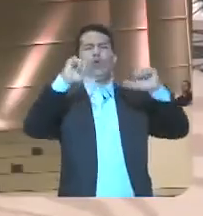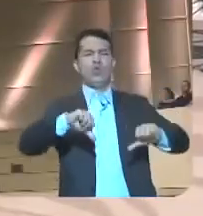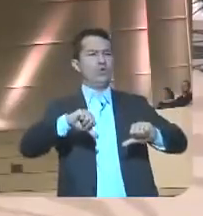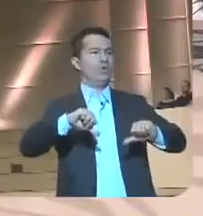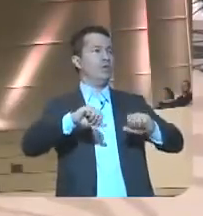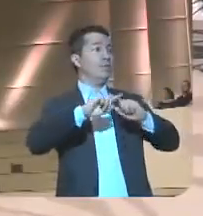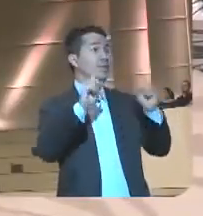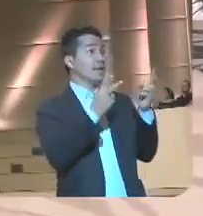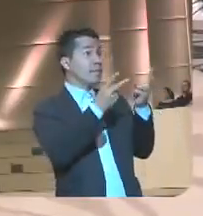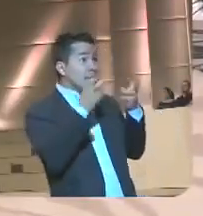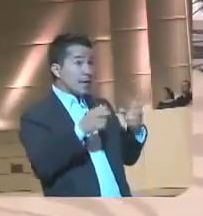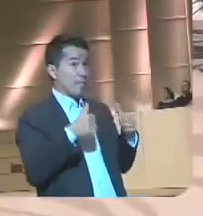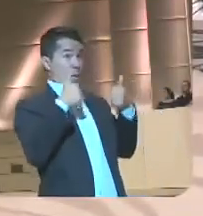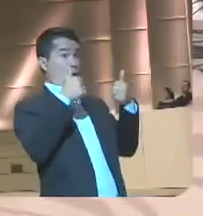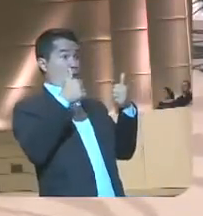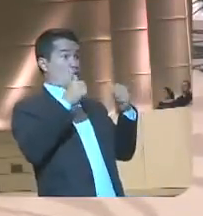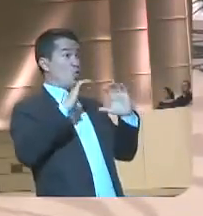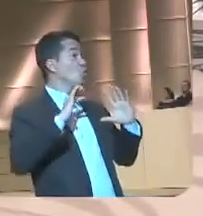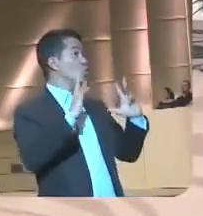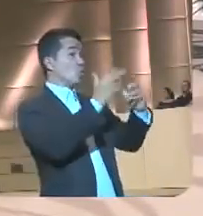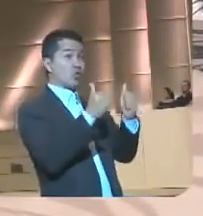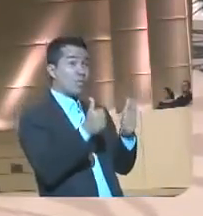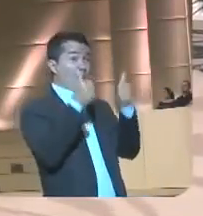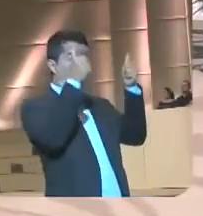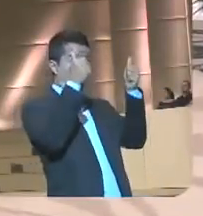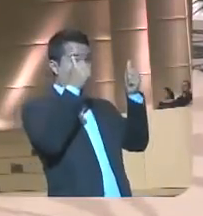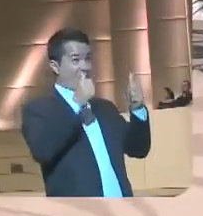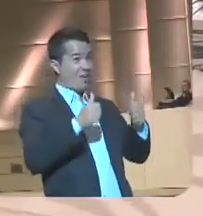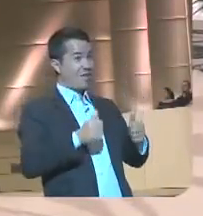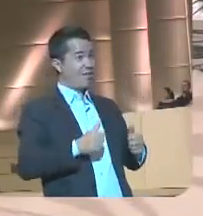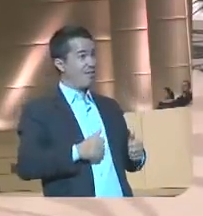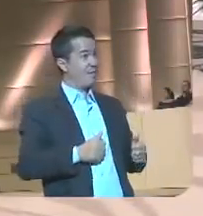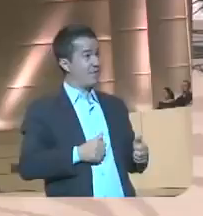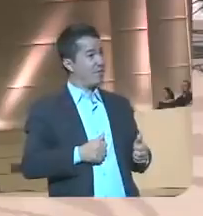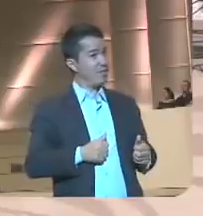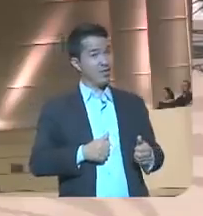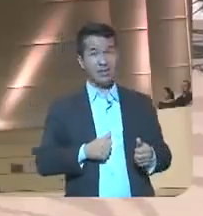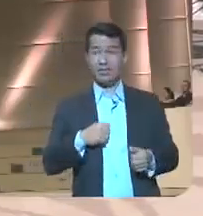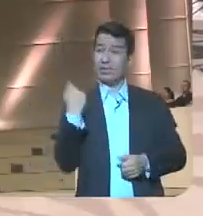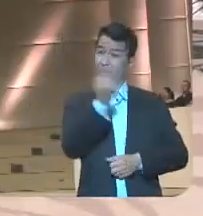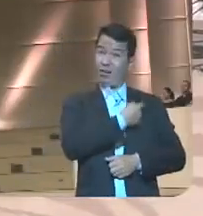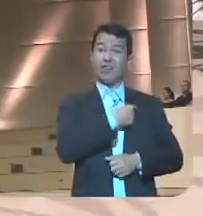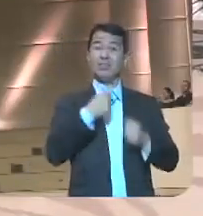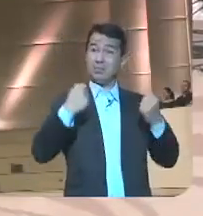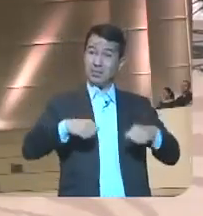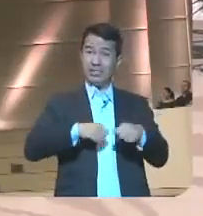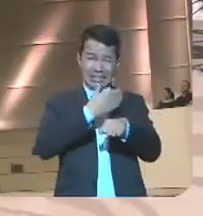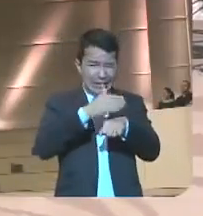dia o fubá e bença no outro dia ele é uma desgraça com a mesma pessoa